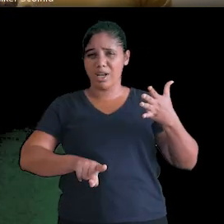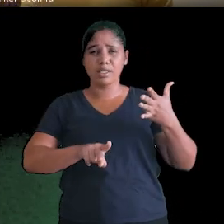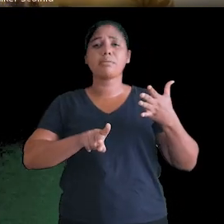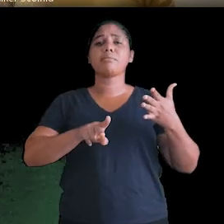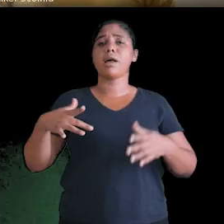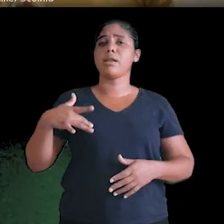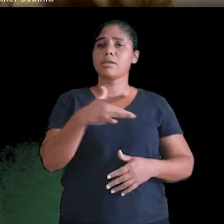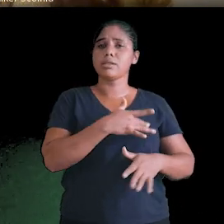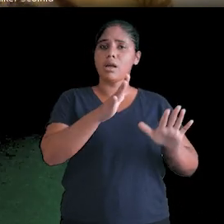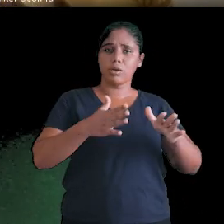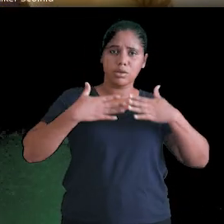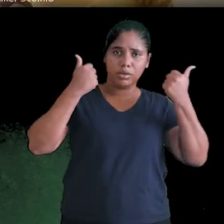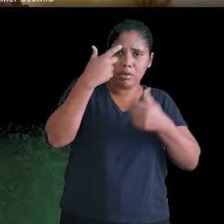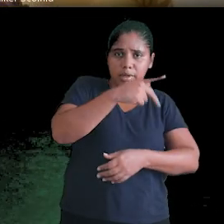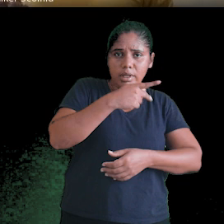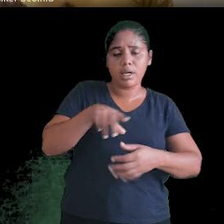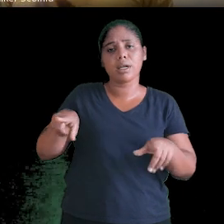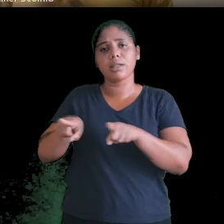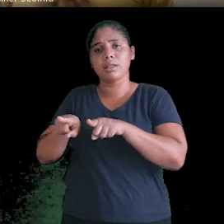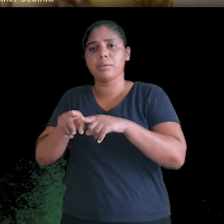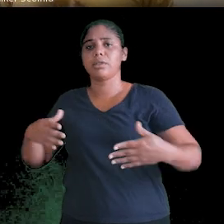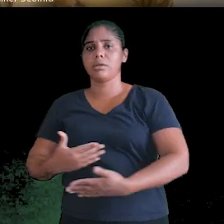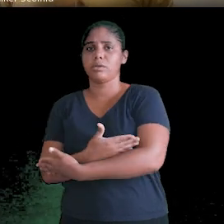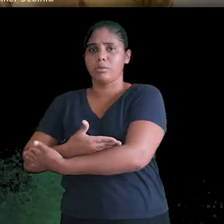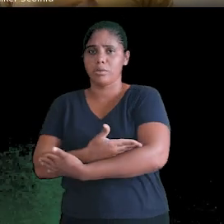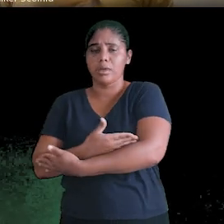do seu bebê, tá? Dentre esses exames laboratoriais,